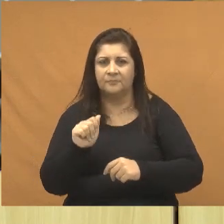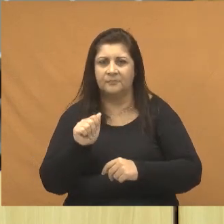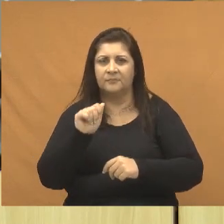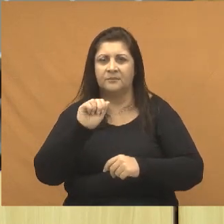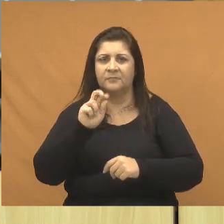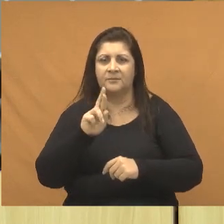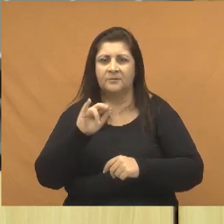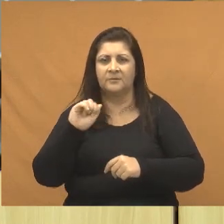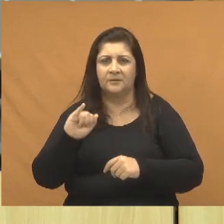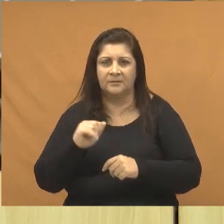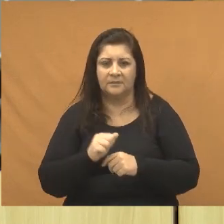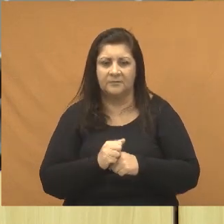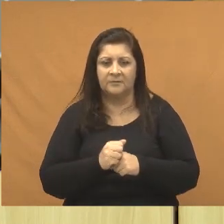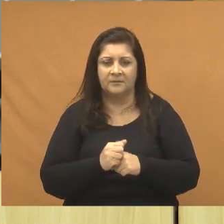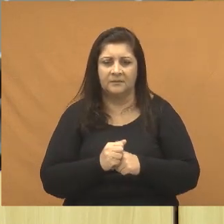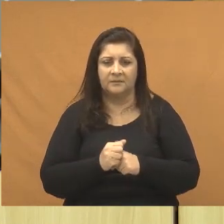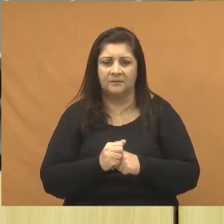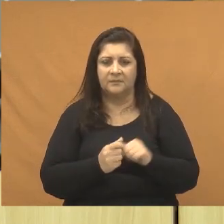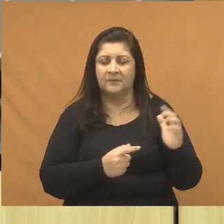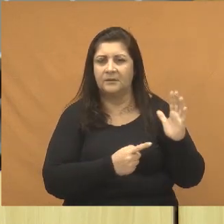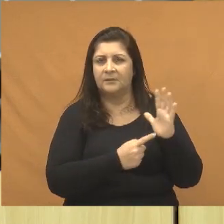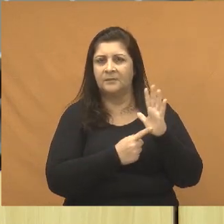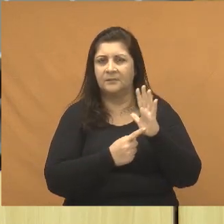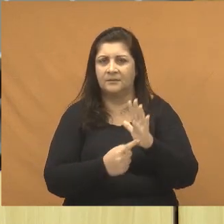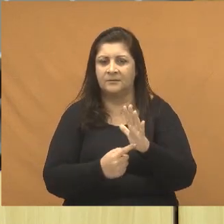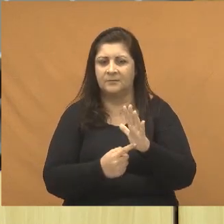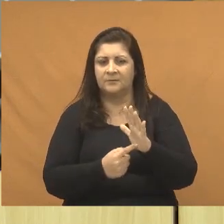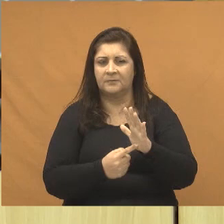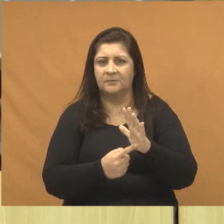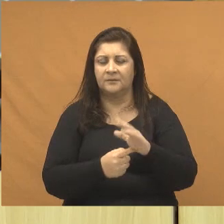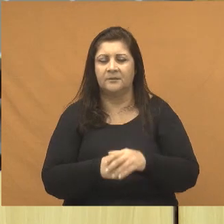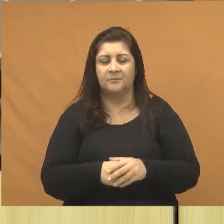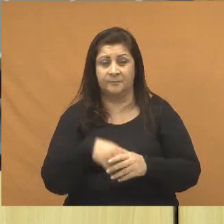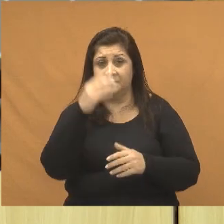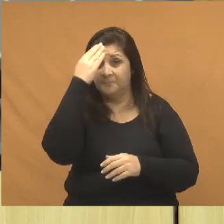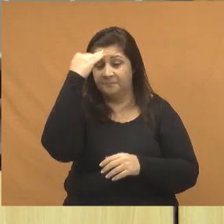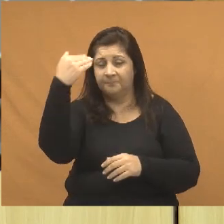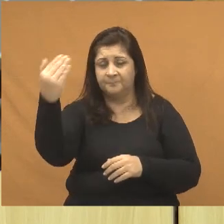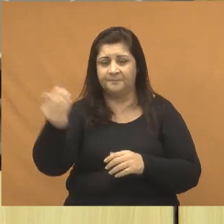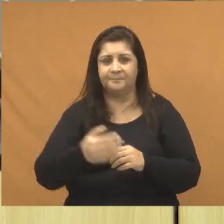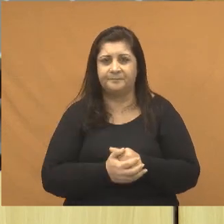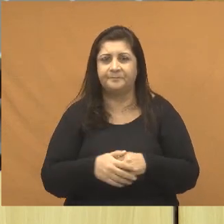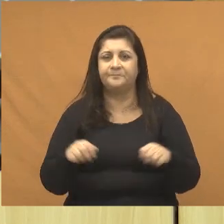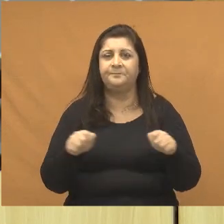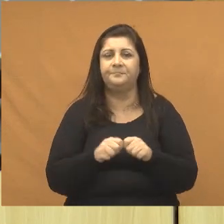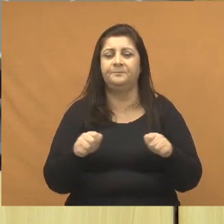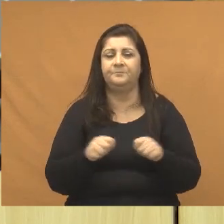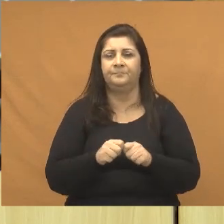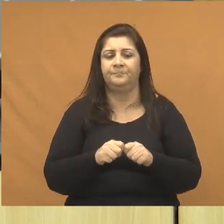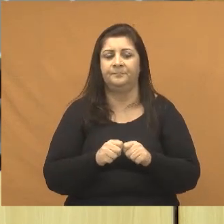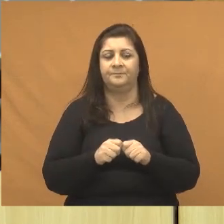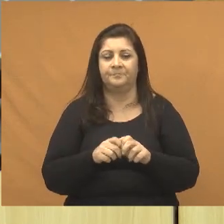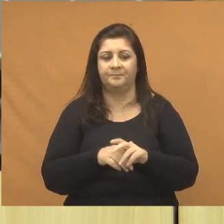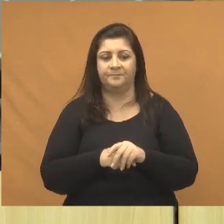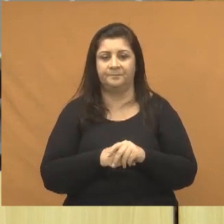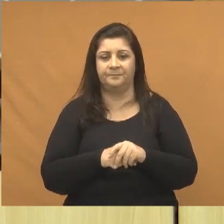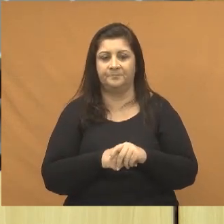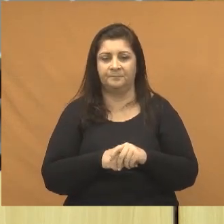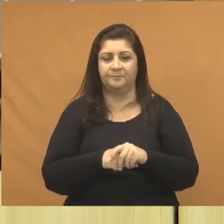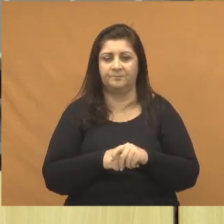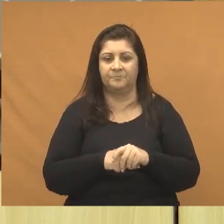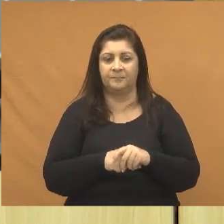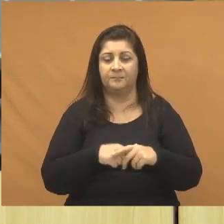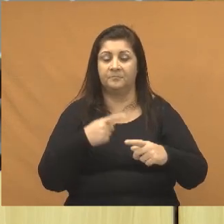ambientais. A indicação representativa da homenagem se faz desde adiante